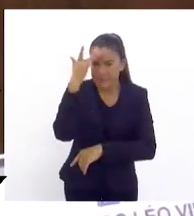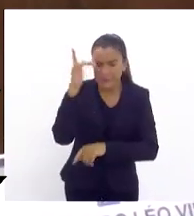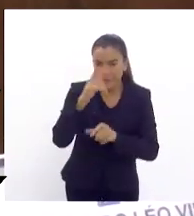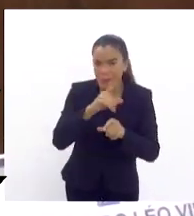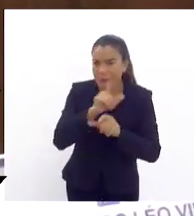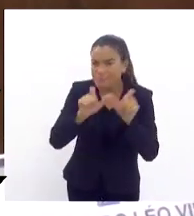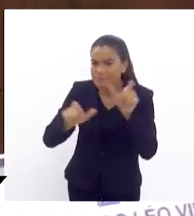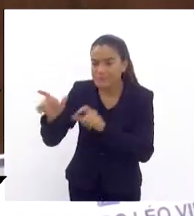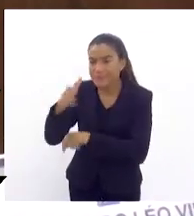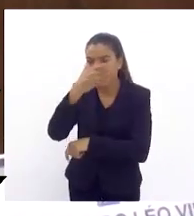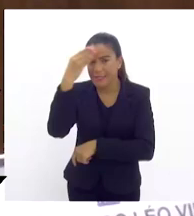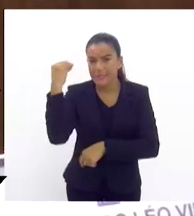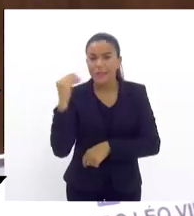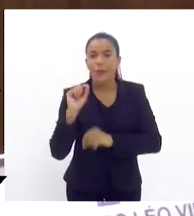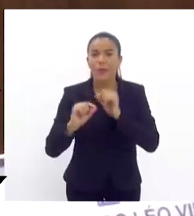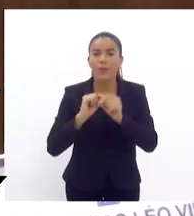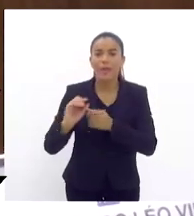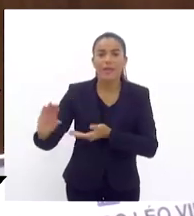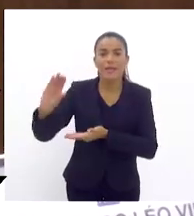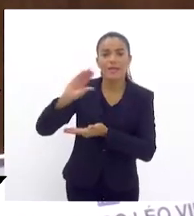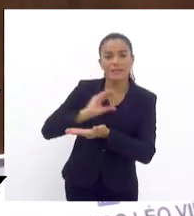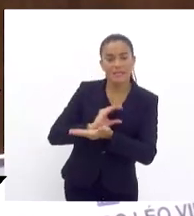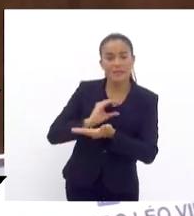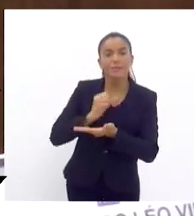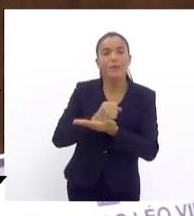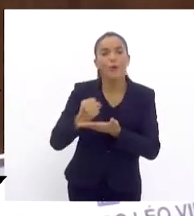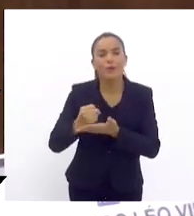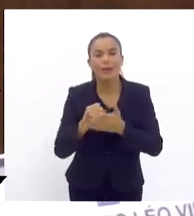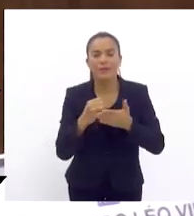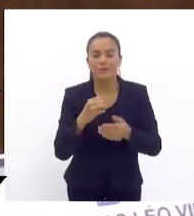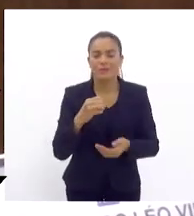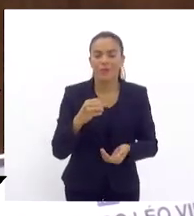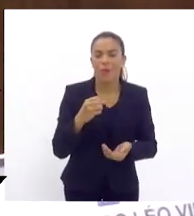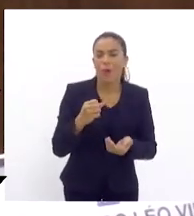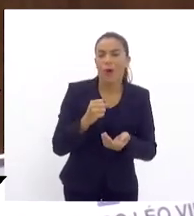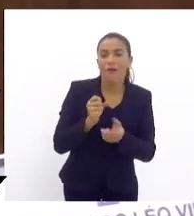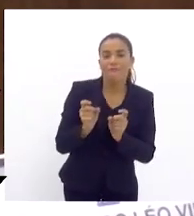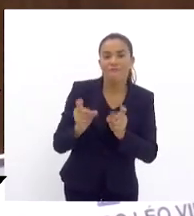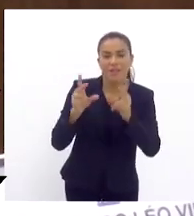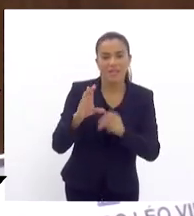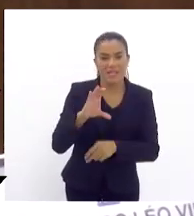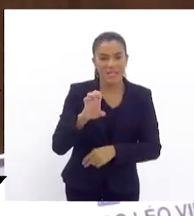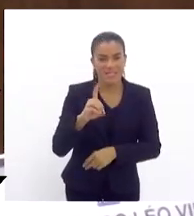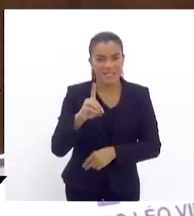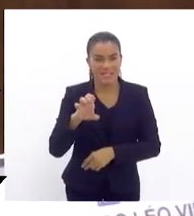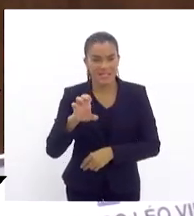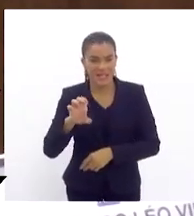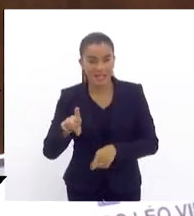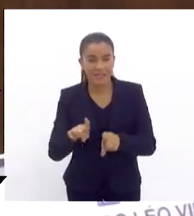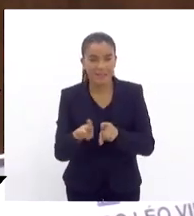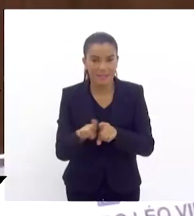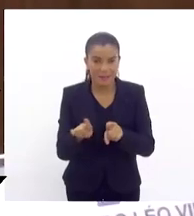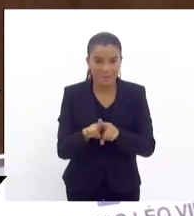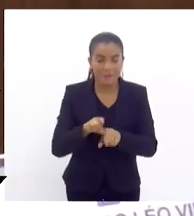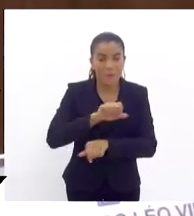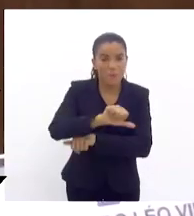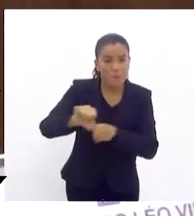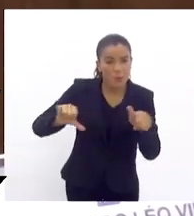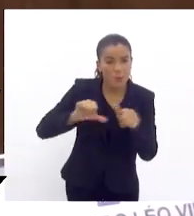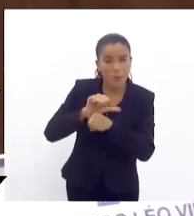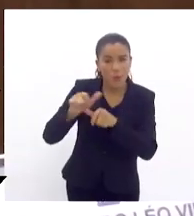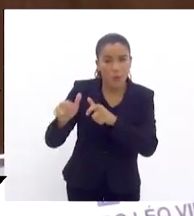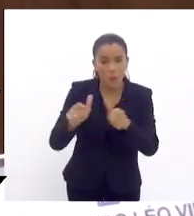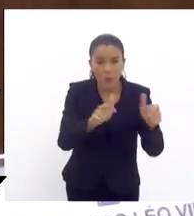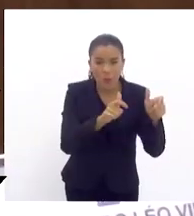prefeituras que recebem ICMS ecológico, receberam com a concessão da SEDAI, captam recurso dentro dos comitês de bacias que se transformaram em balcões de